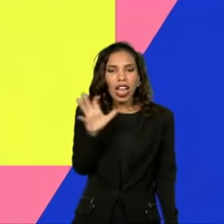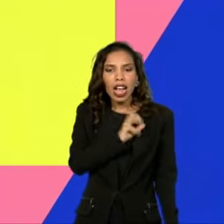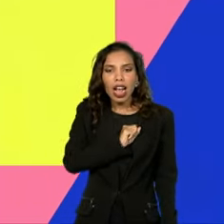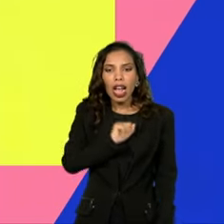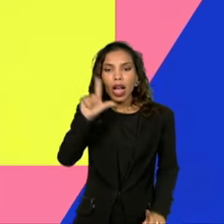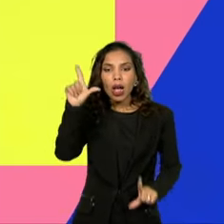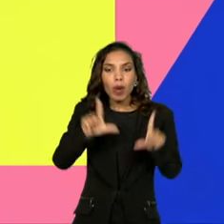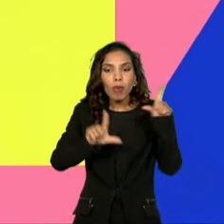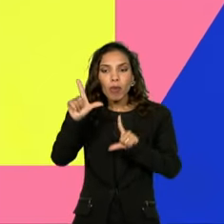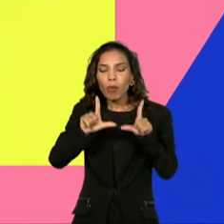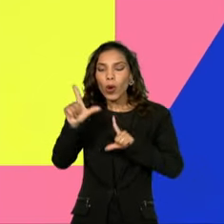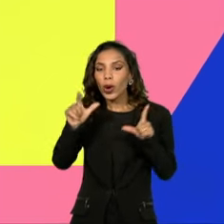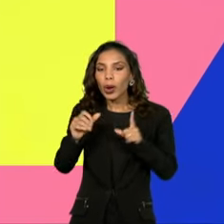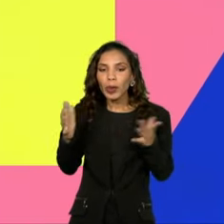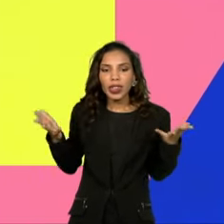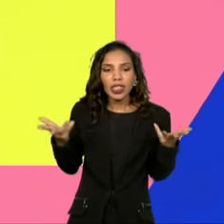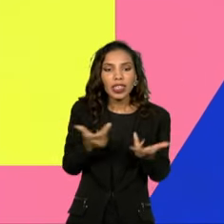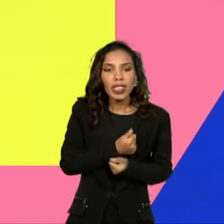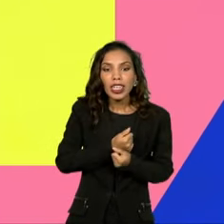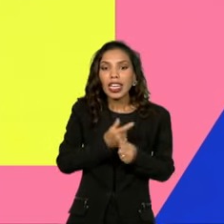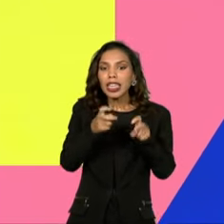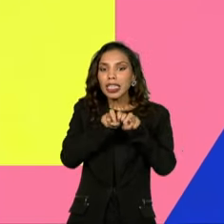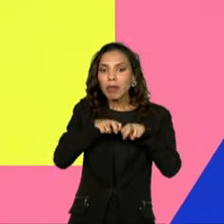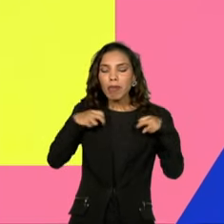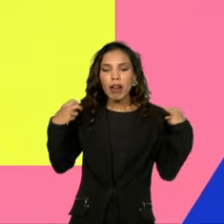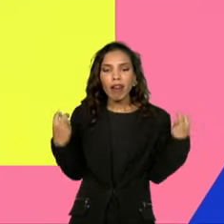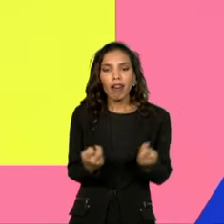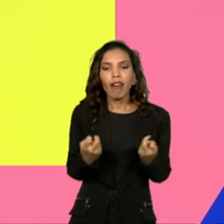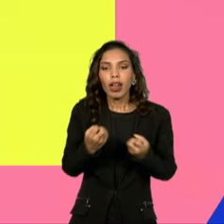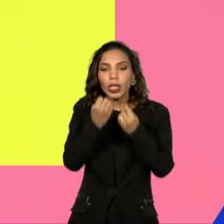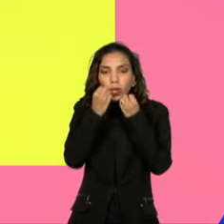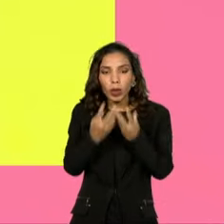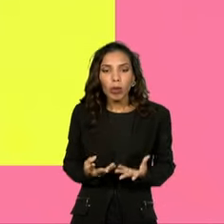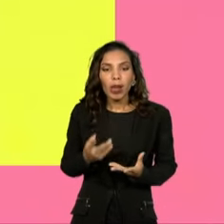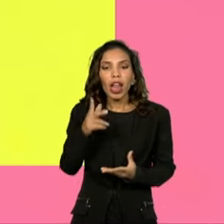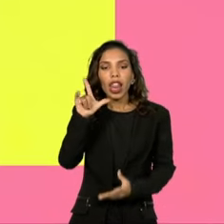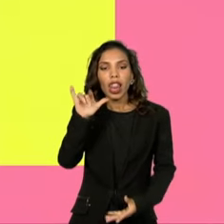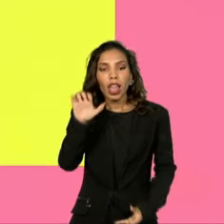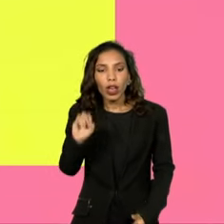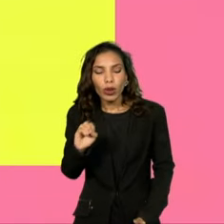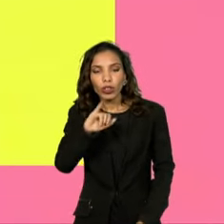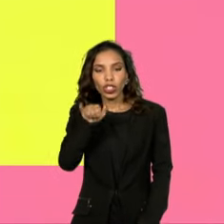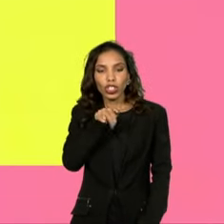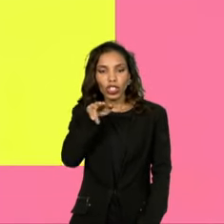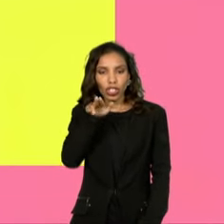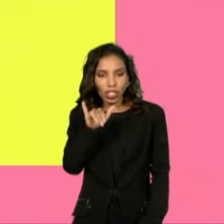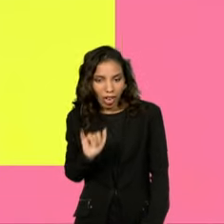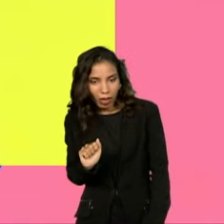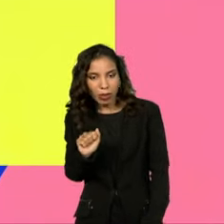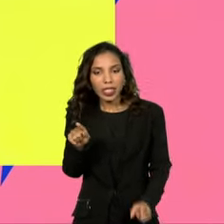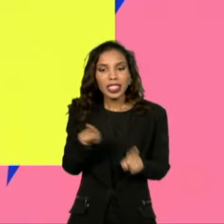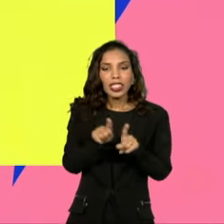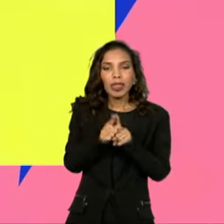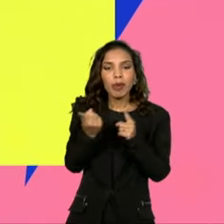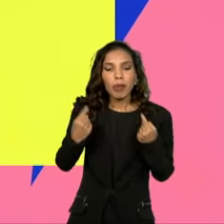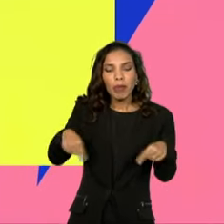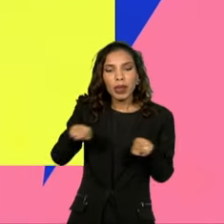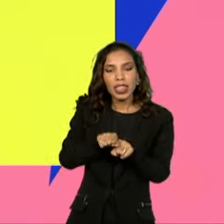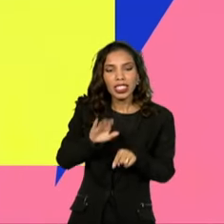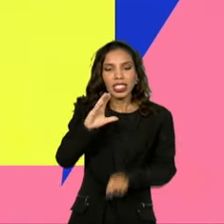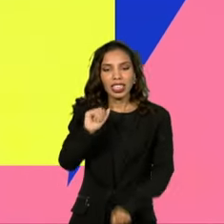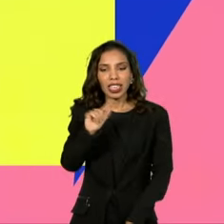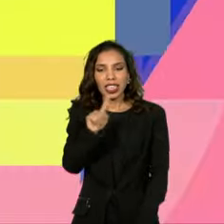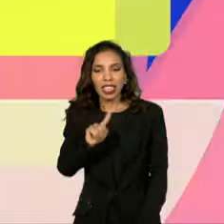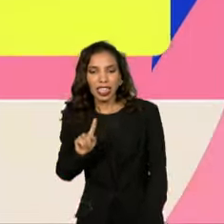programa tá massa hoje. Que bancada é essa? Tão bom ver Léo Jaime relembrando a amizade, parceria com Cazuza nesse dia que seria seu